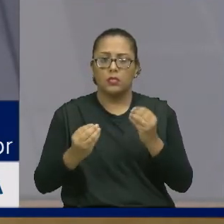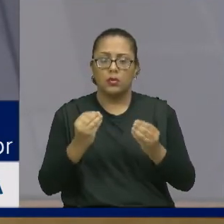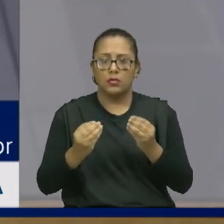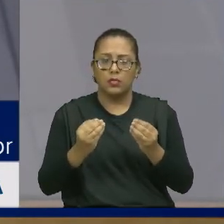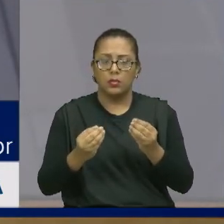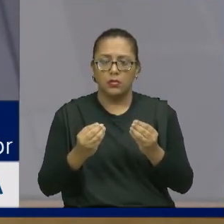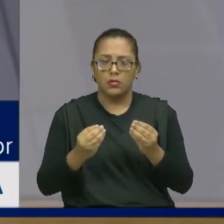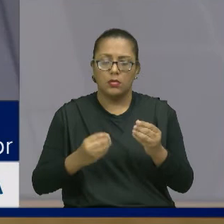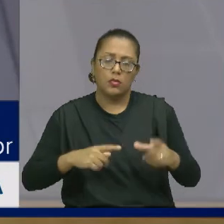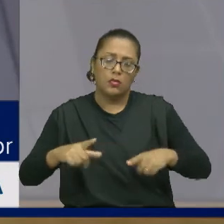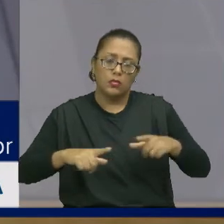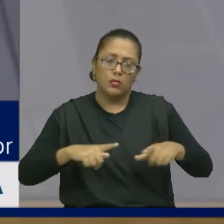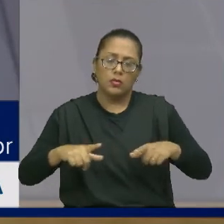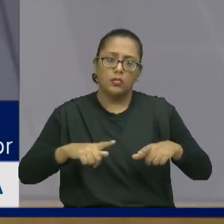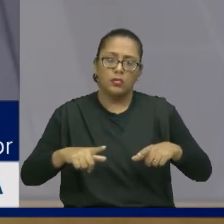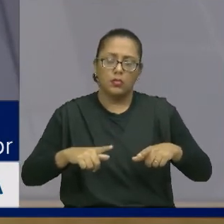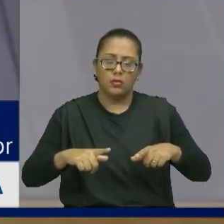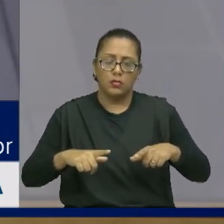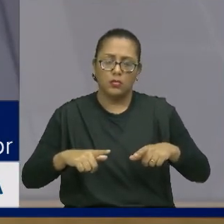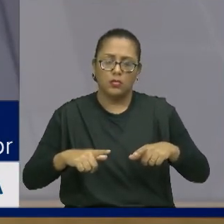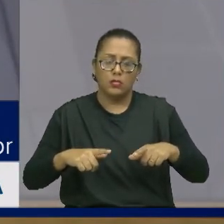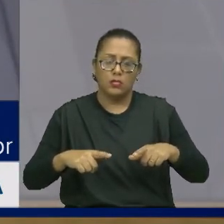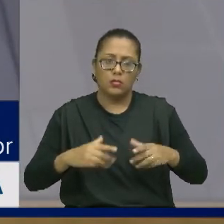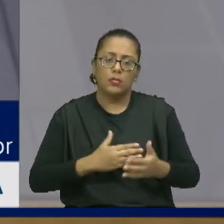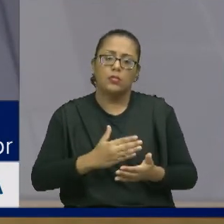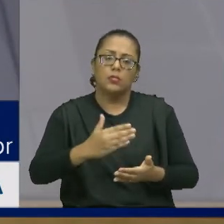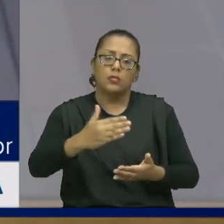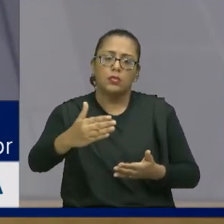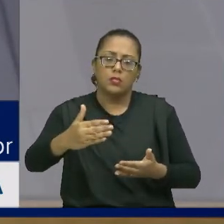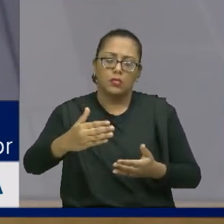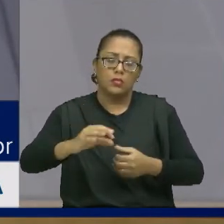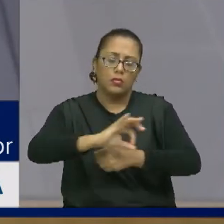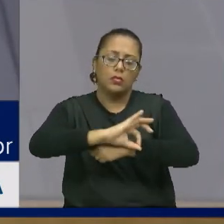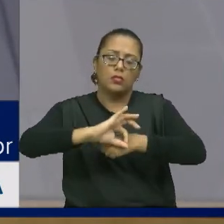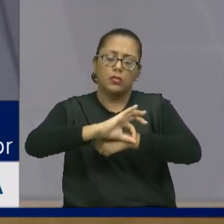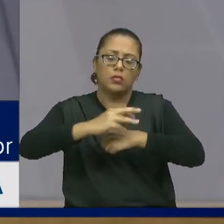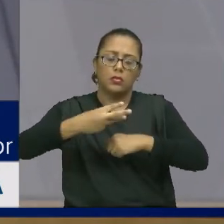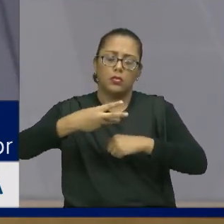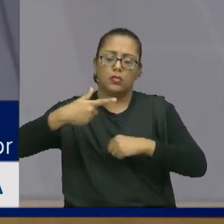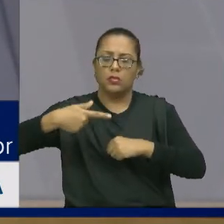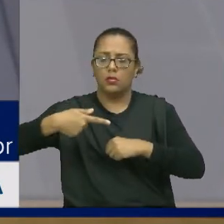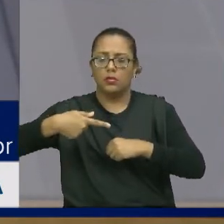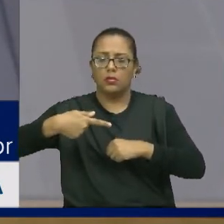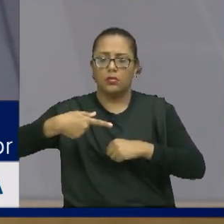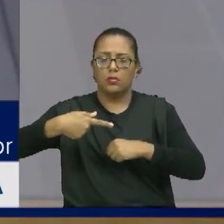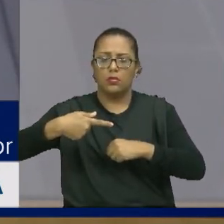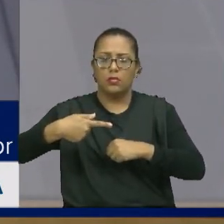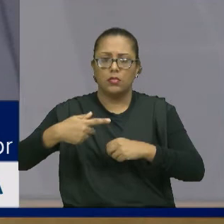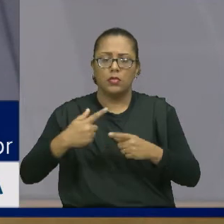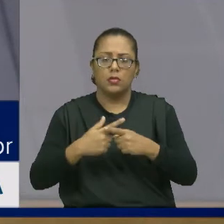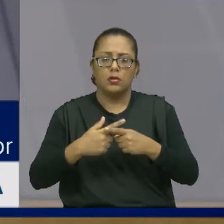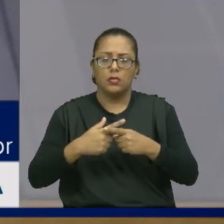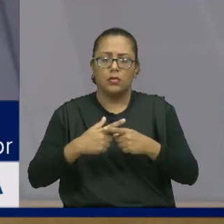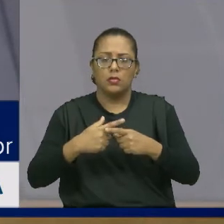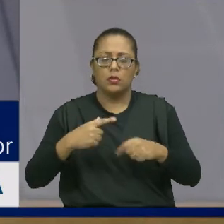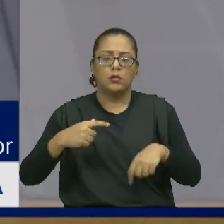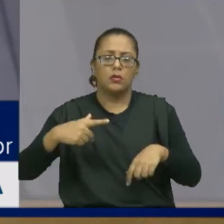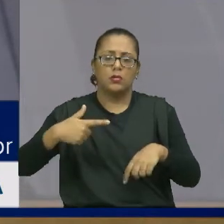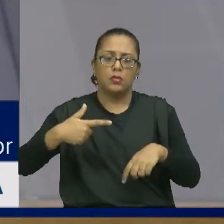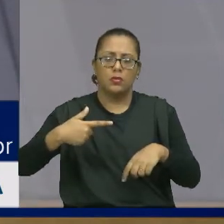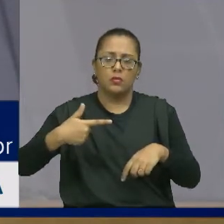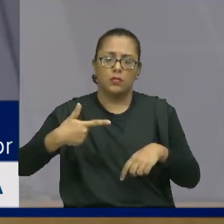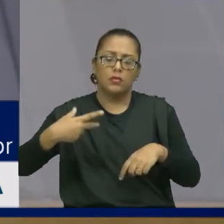servidor de carreira específica do artigo 37, inciso 23, da